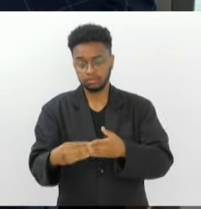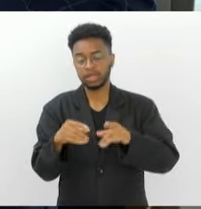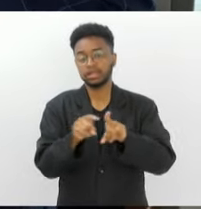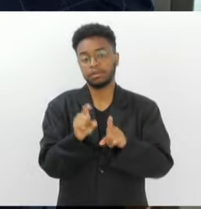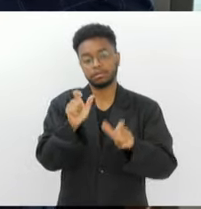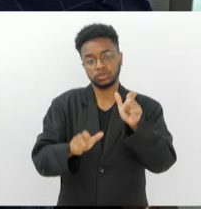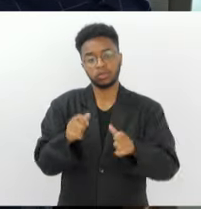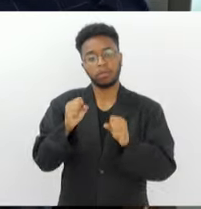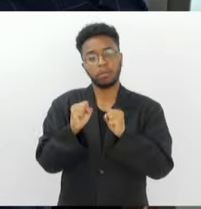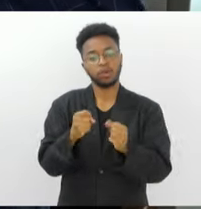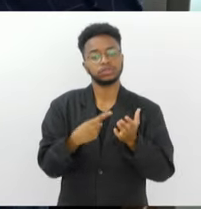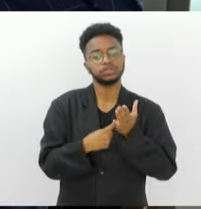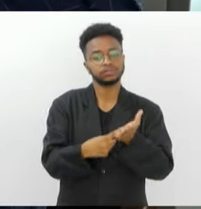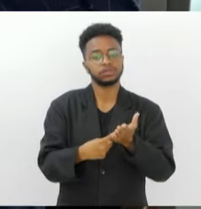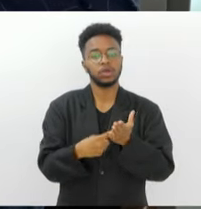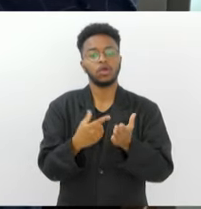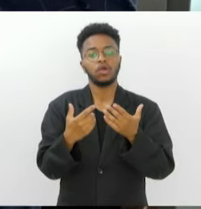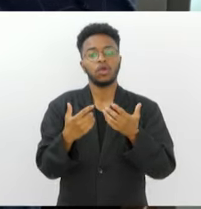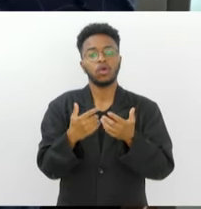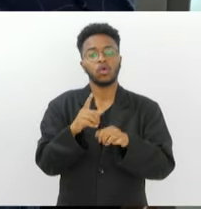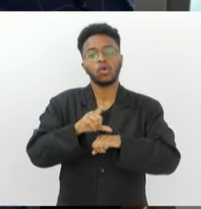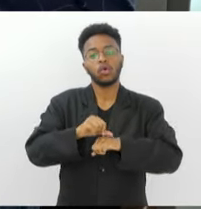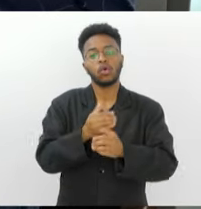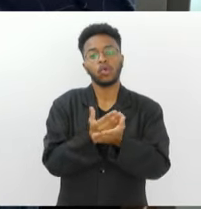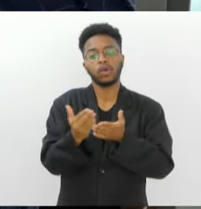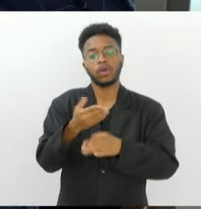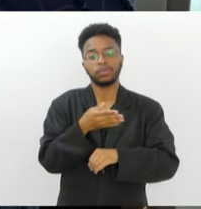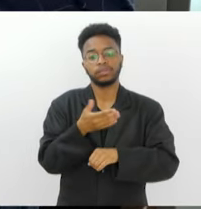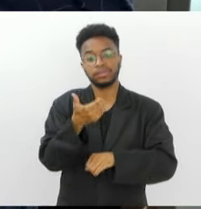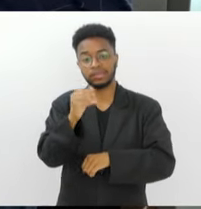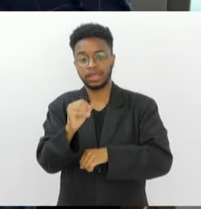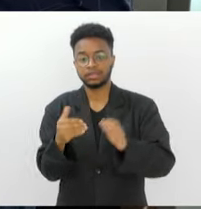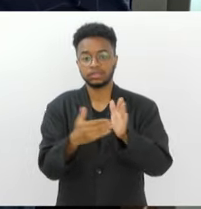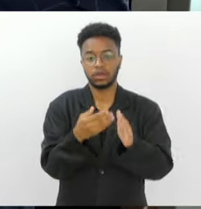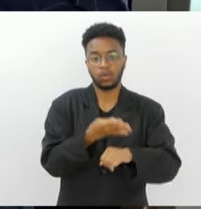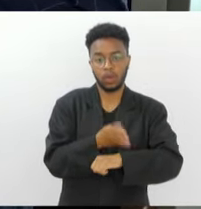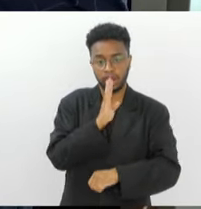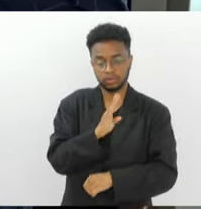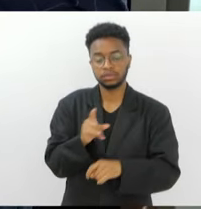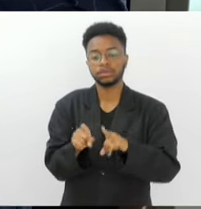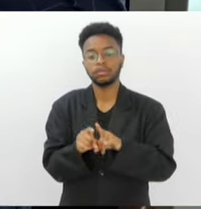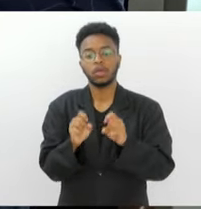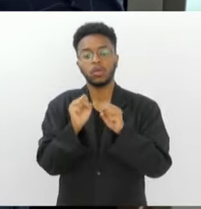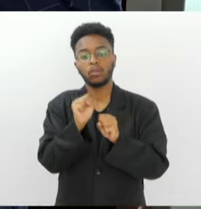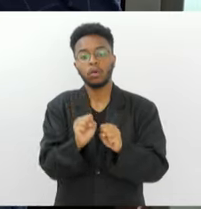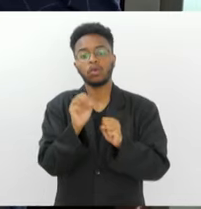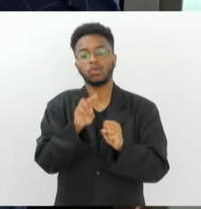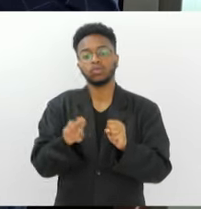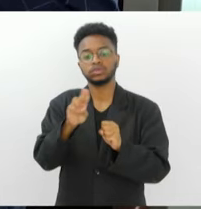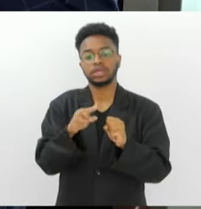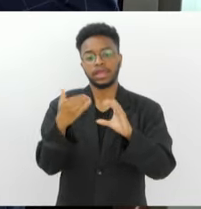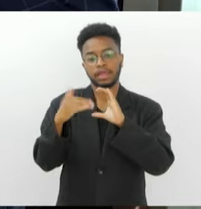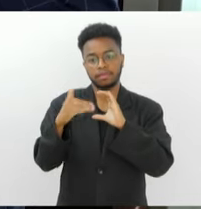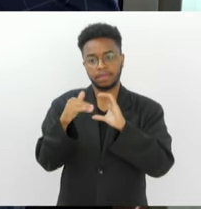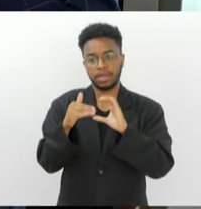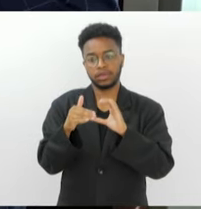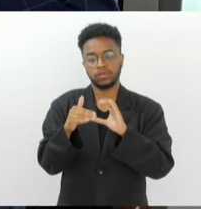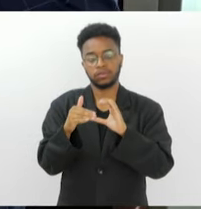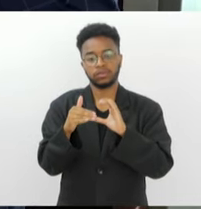fazer o agendamento, que funciona de 10 da manhã às 4 e meia da tarde. E esse agendamento através do e-mail